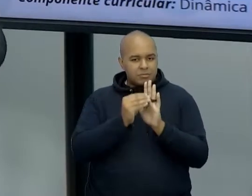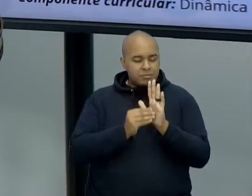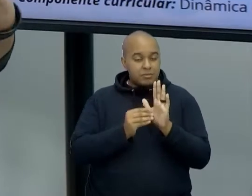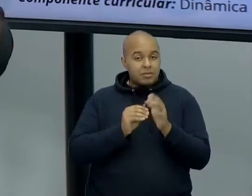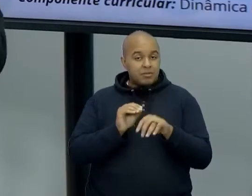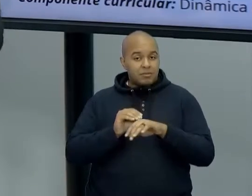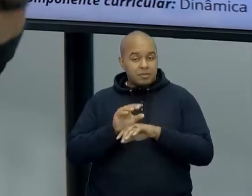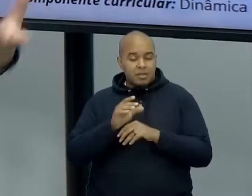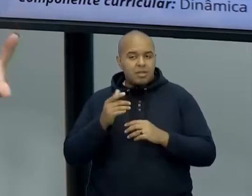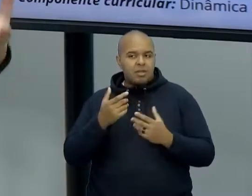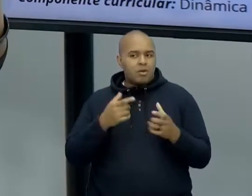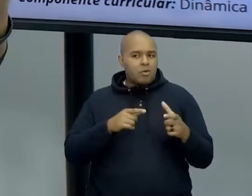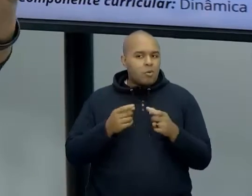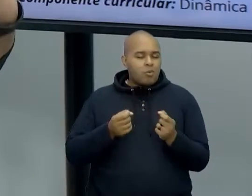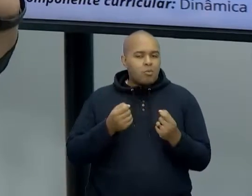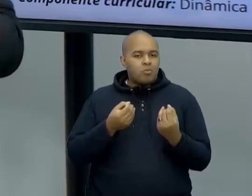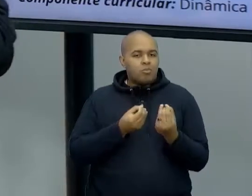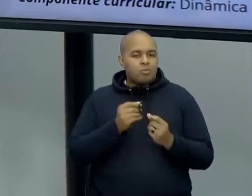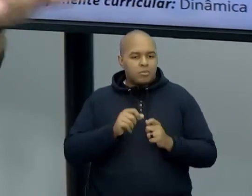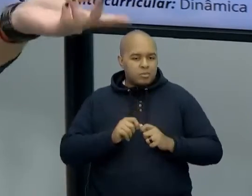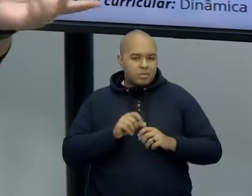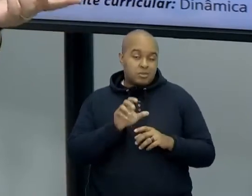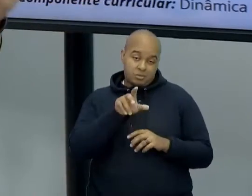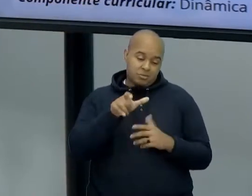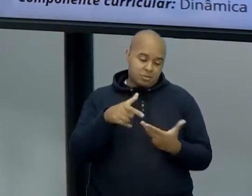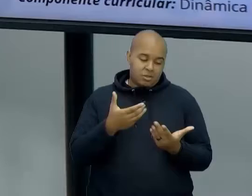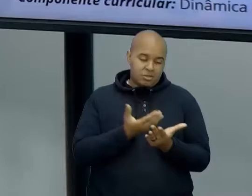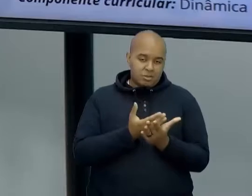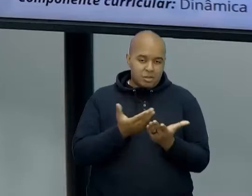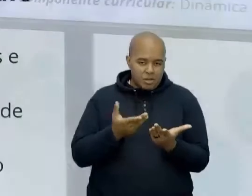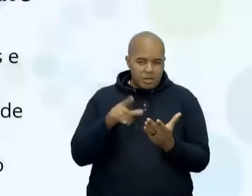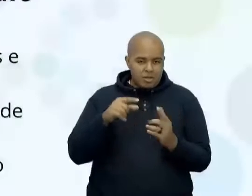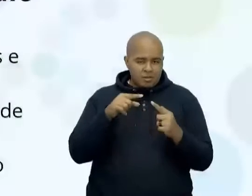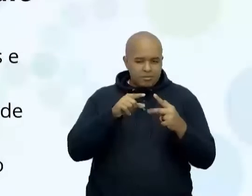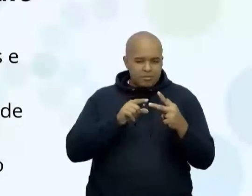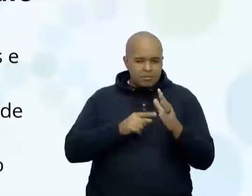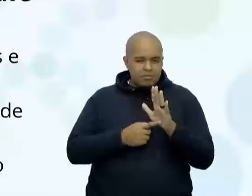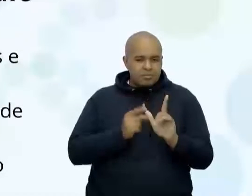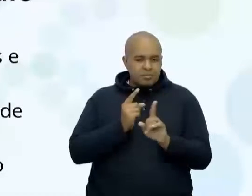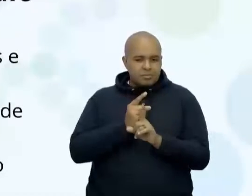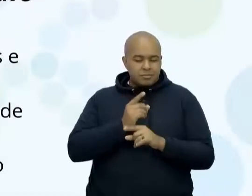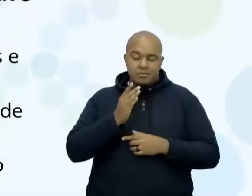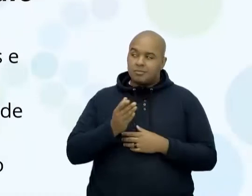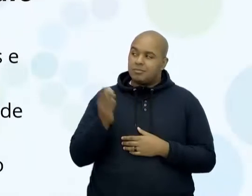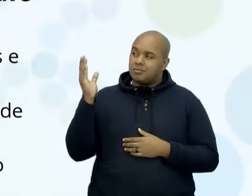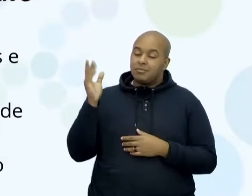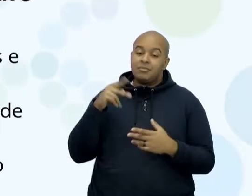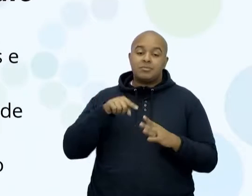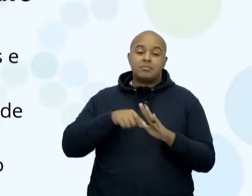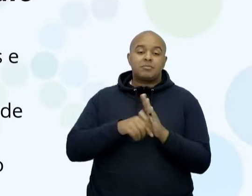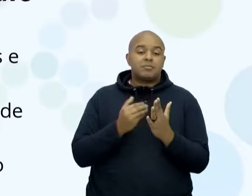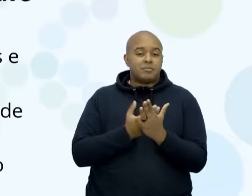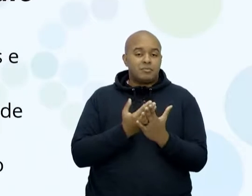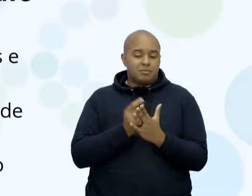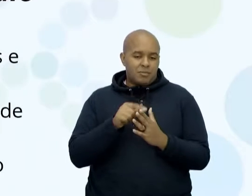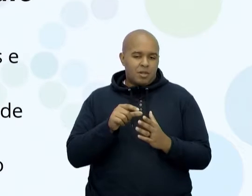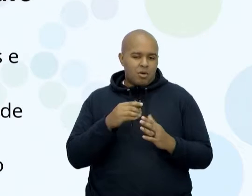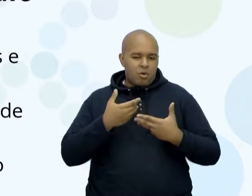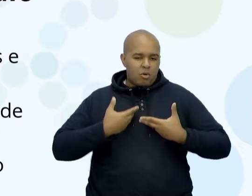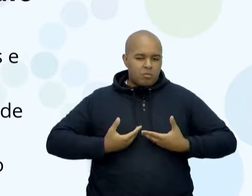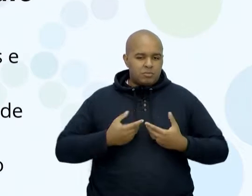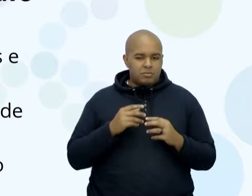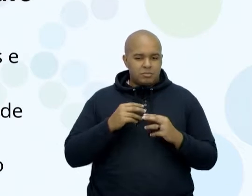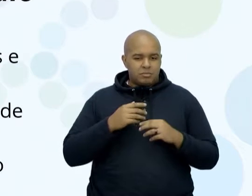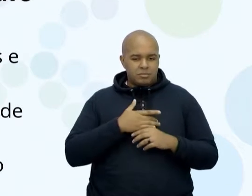vou passar aí onde nós estamos, no caso, onde vocês estão, que vai aparecer aí na tela. O nosso aprofundamento, o corpo, saúde